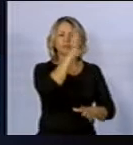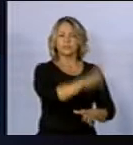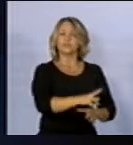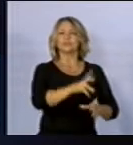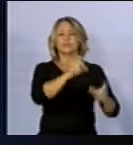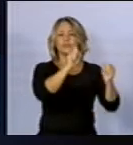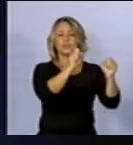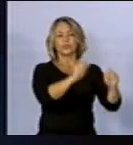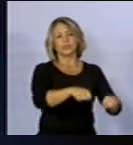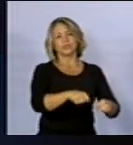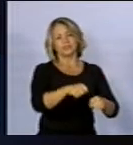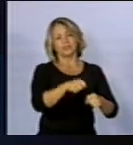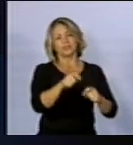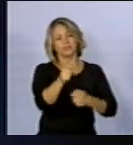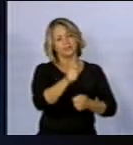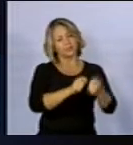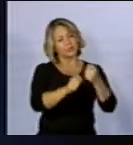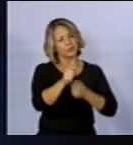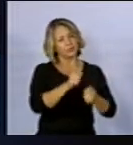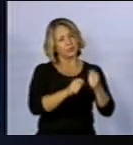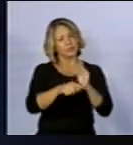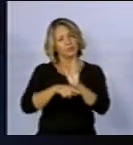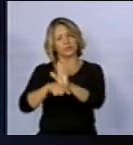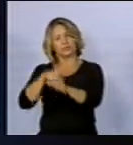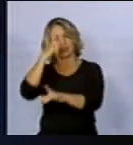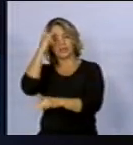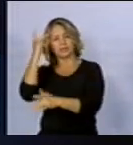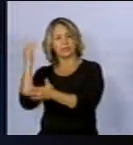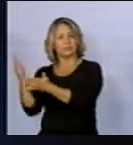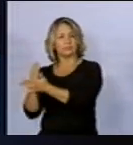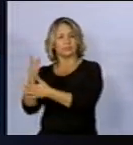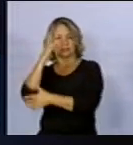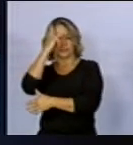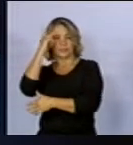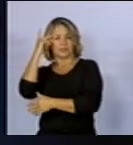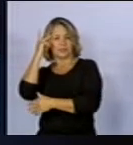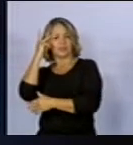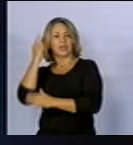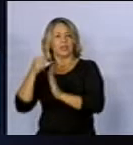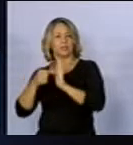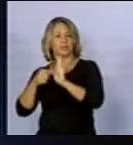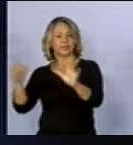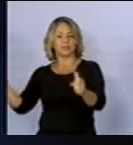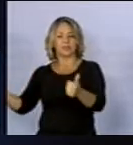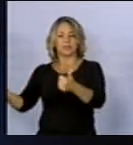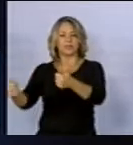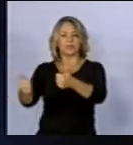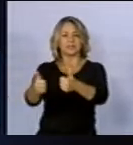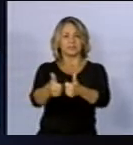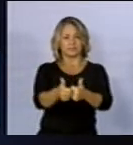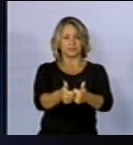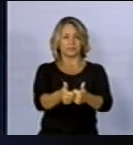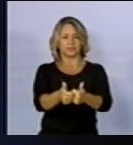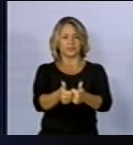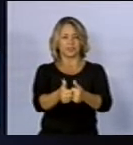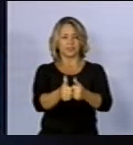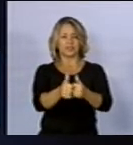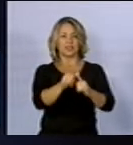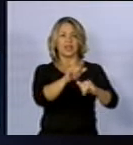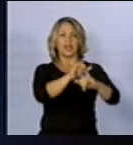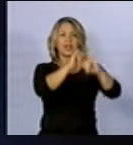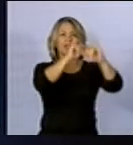praticado em detrimento das pessoas aqui mais uma foto da proximidade entre estas linhas de